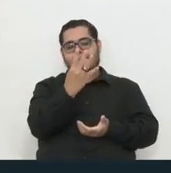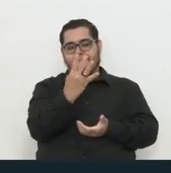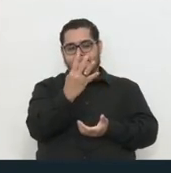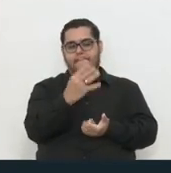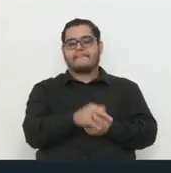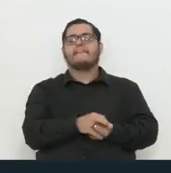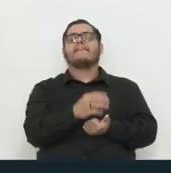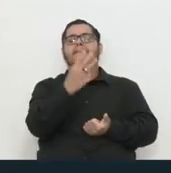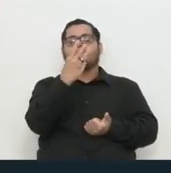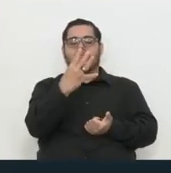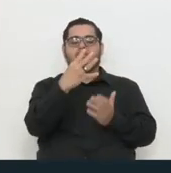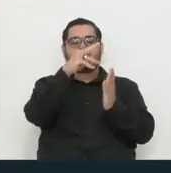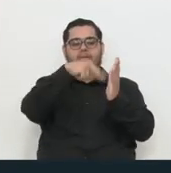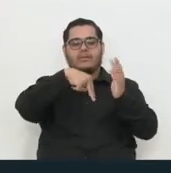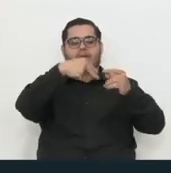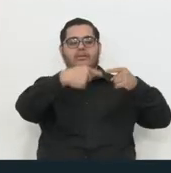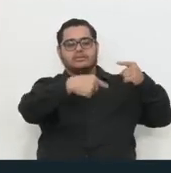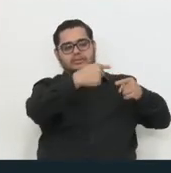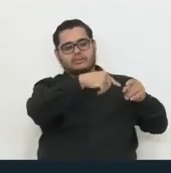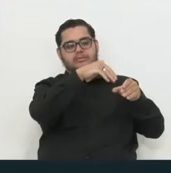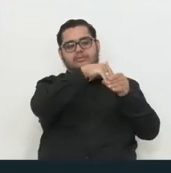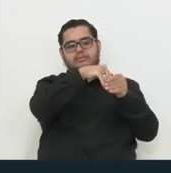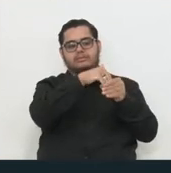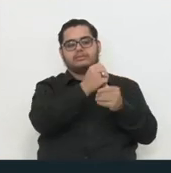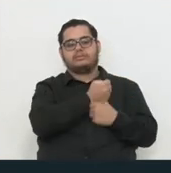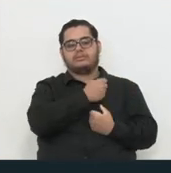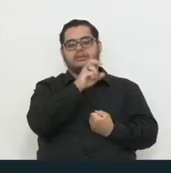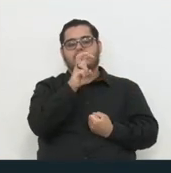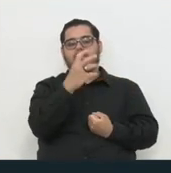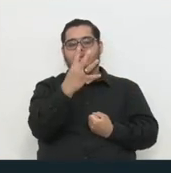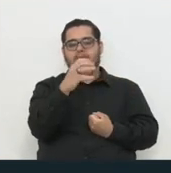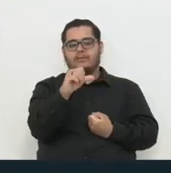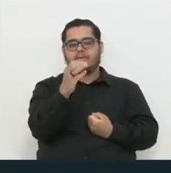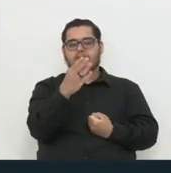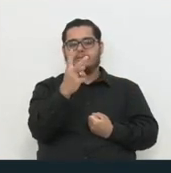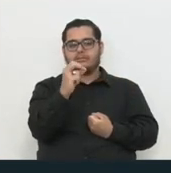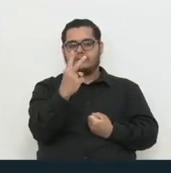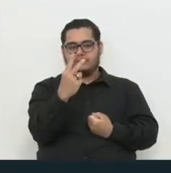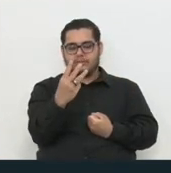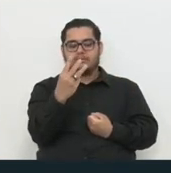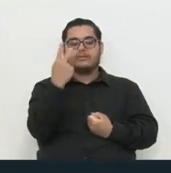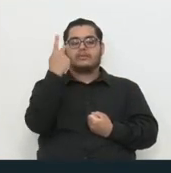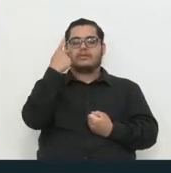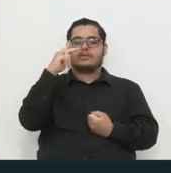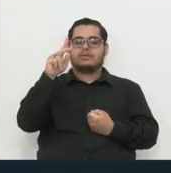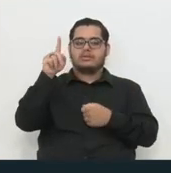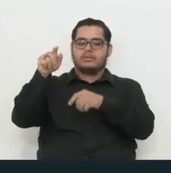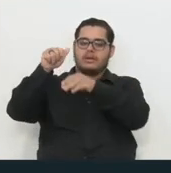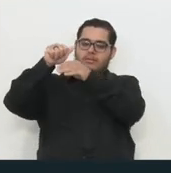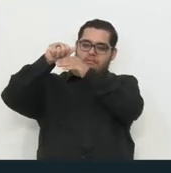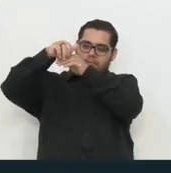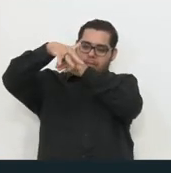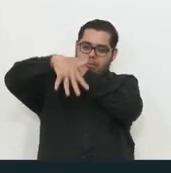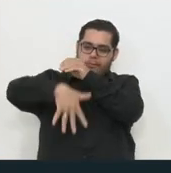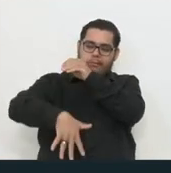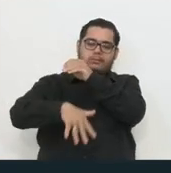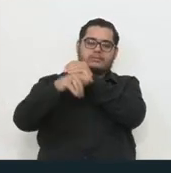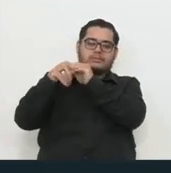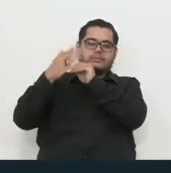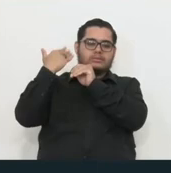leitura discussão e votação do requerimento 549/2023 informações sobre o deslizamento ocorrido no aterro sanitário Municipal em 2018